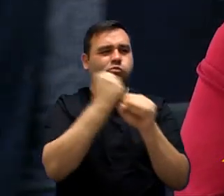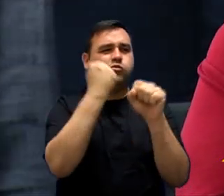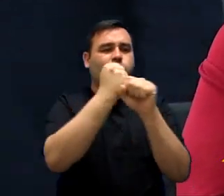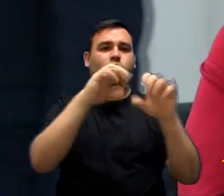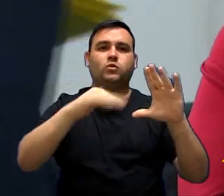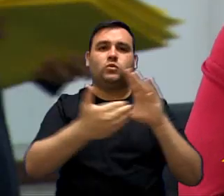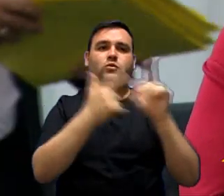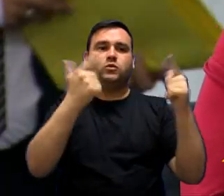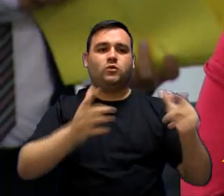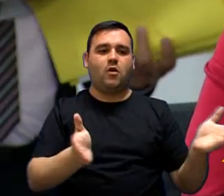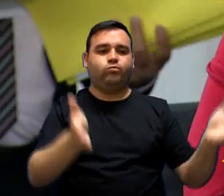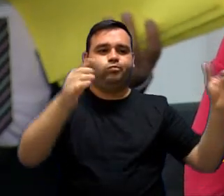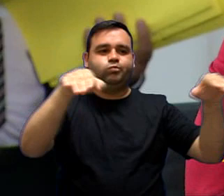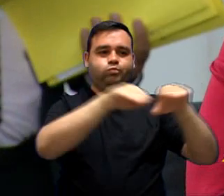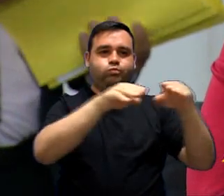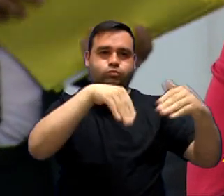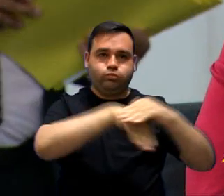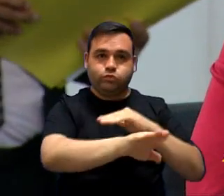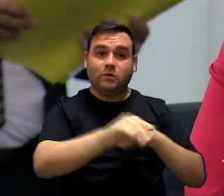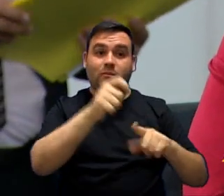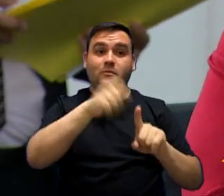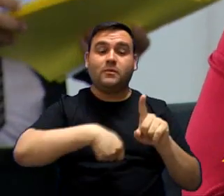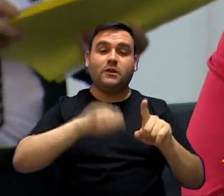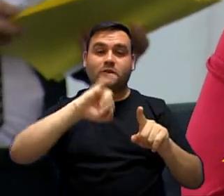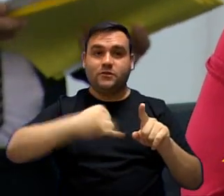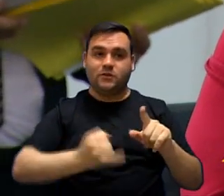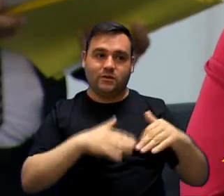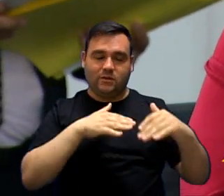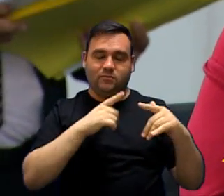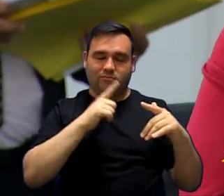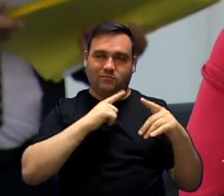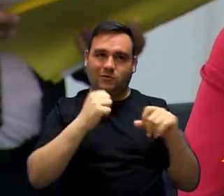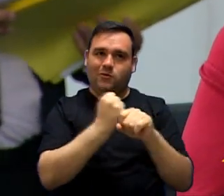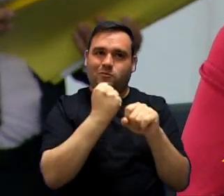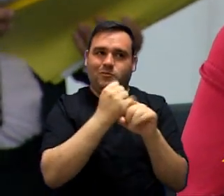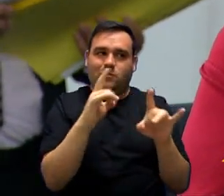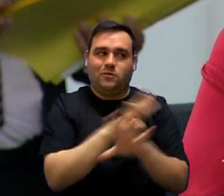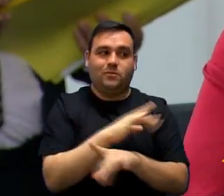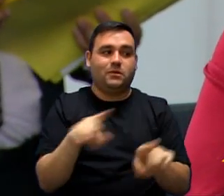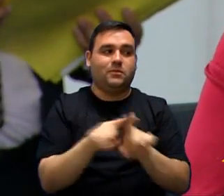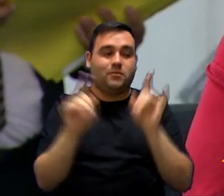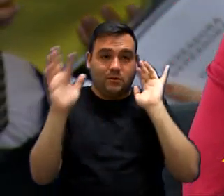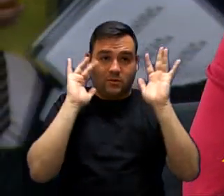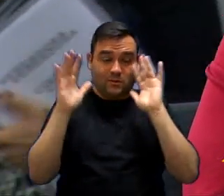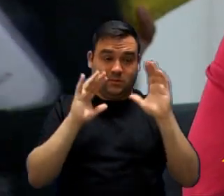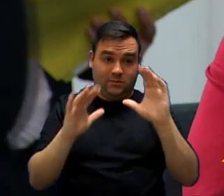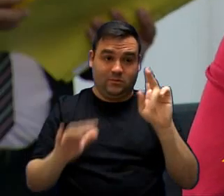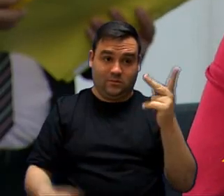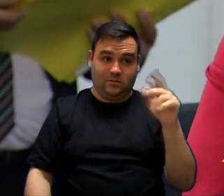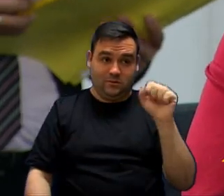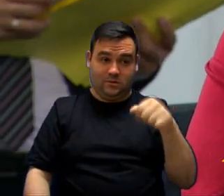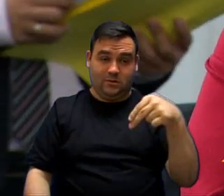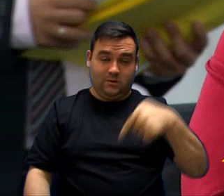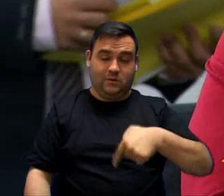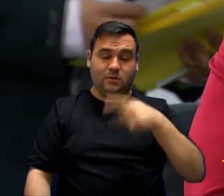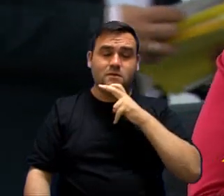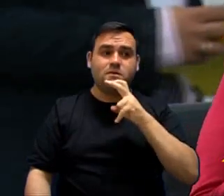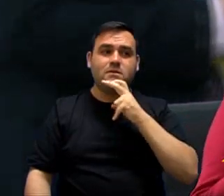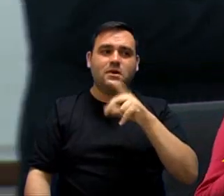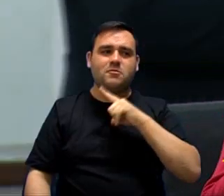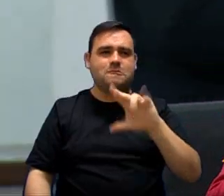Casa Mata tem previsão para conclusão em janeiro. Considerando ainda que o Conjunto Hospitalar de Sorocaba